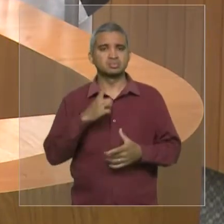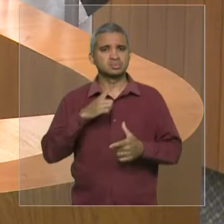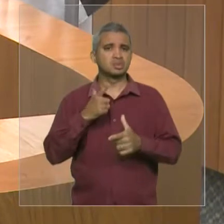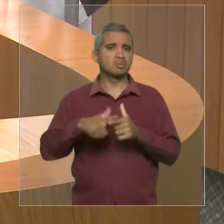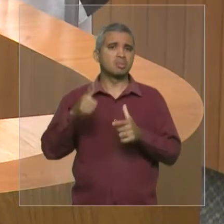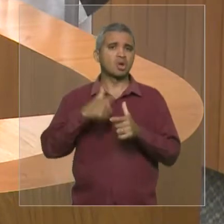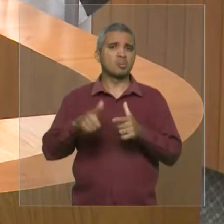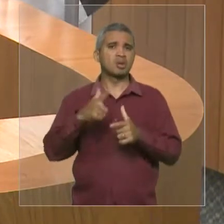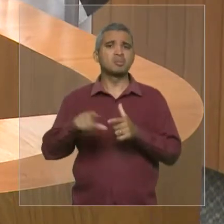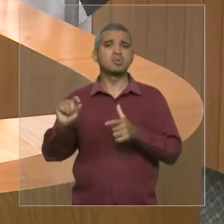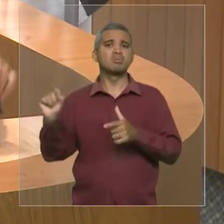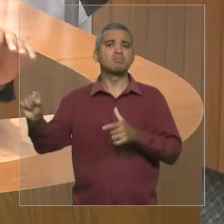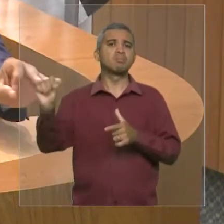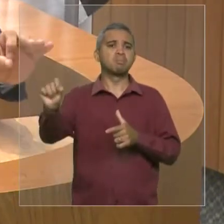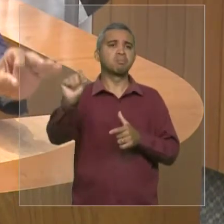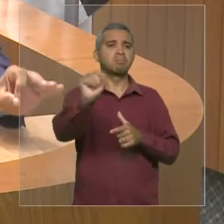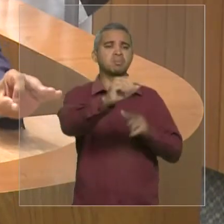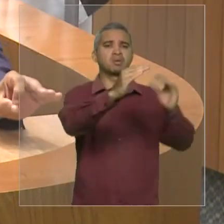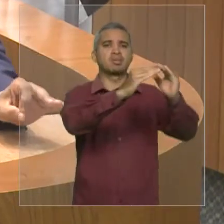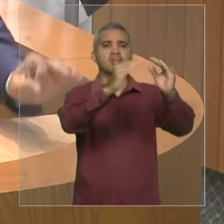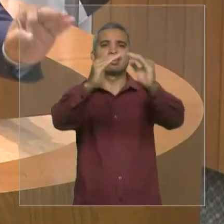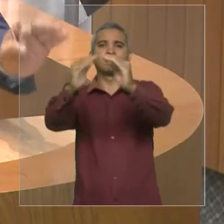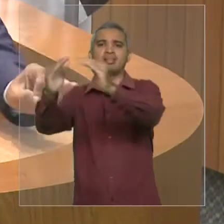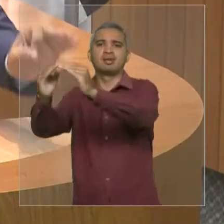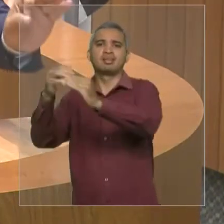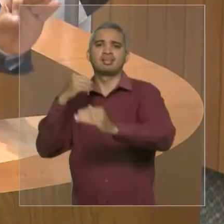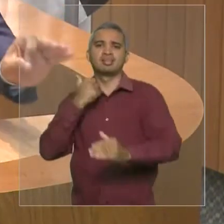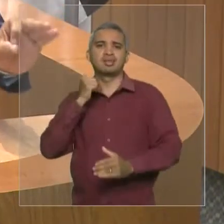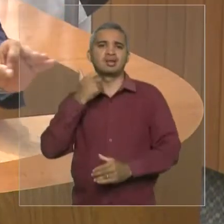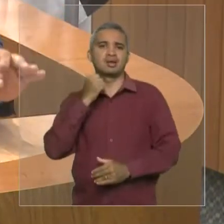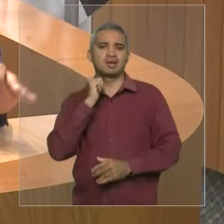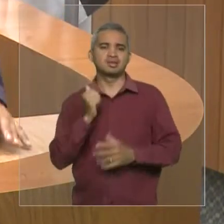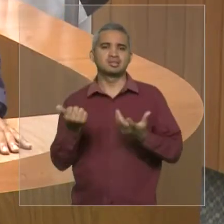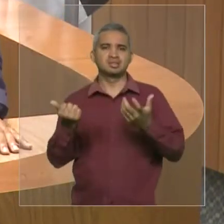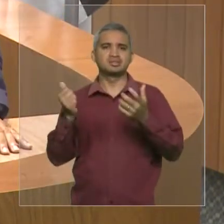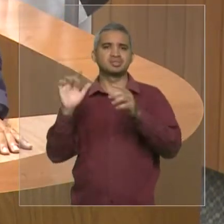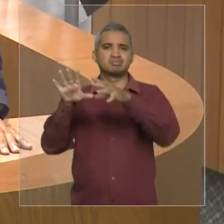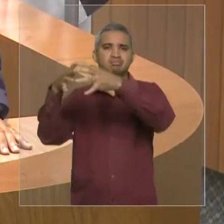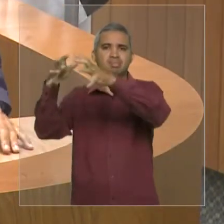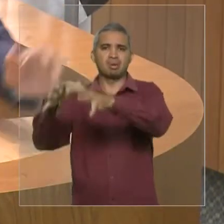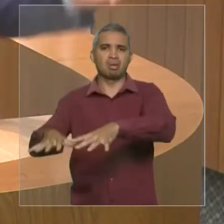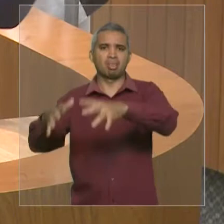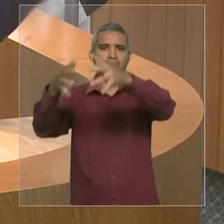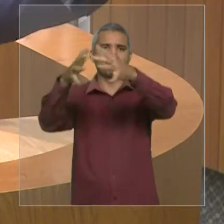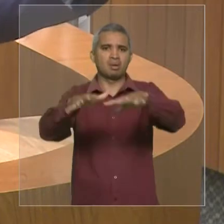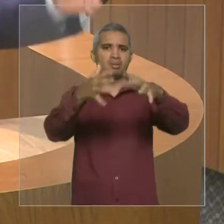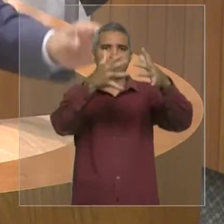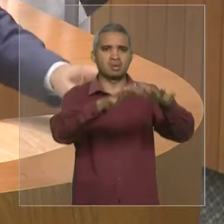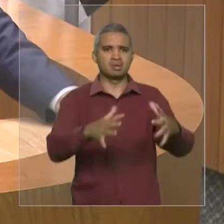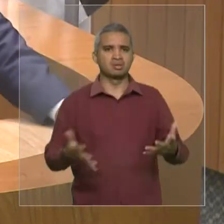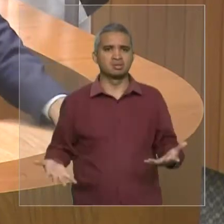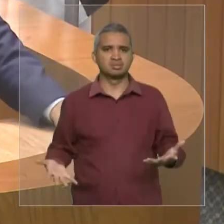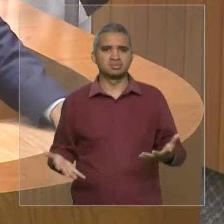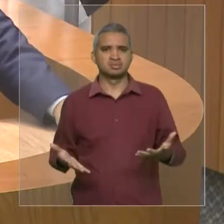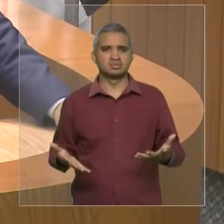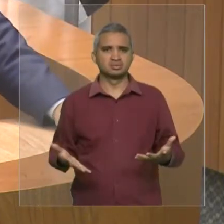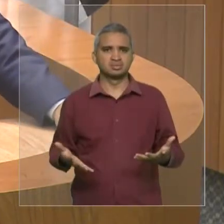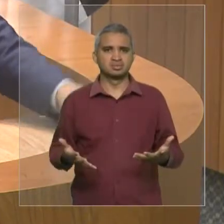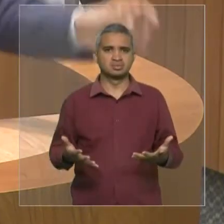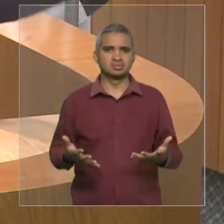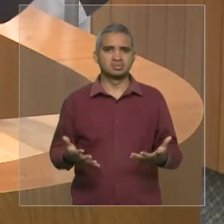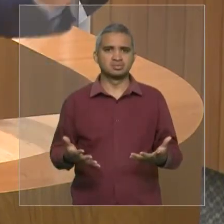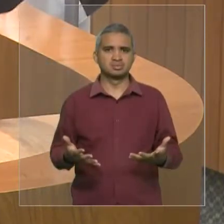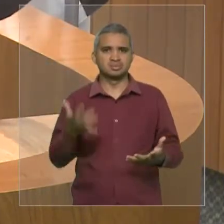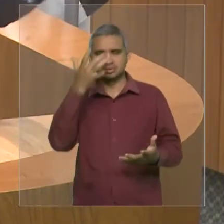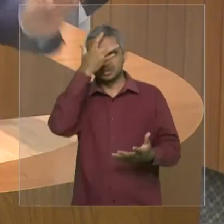sucateadas. É a falta de respeito com a segurança pública do Estado do Maranhão. Tanto o cidadão, como os agentes de segurança